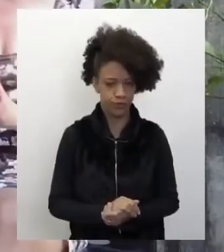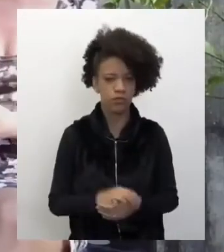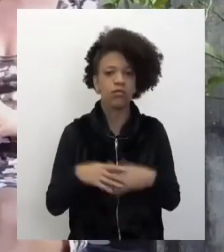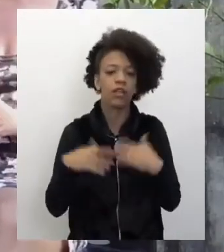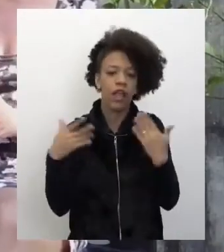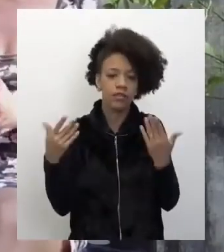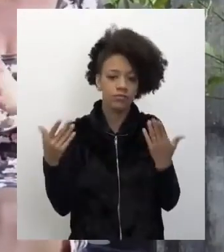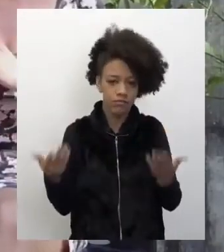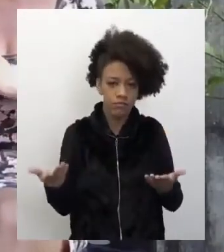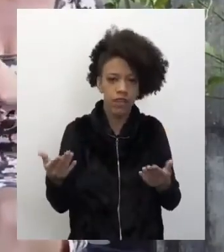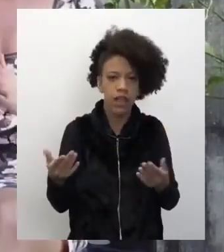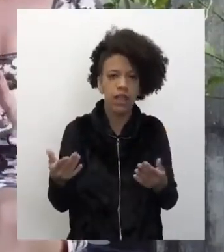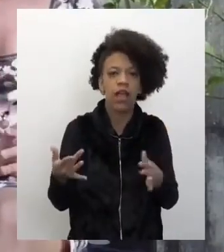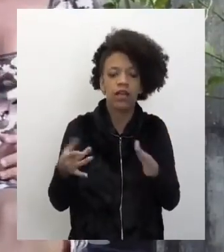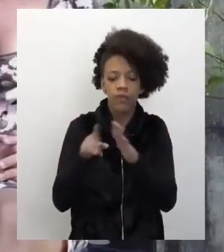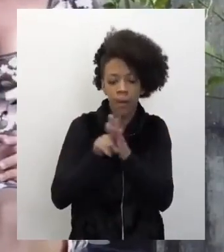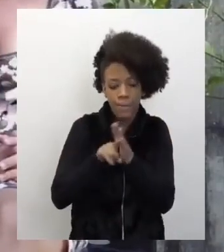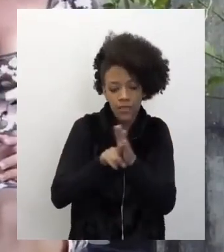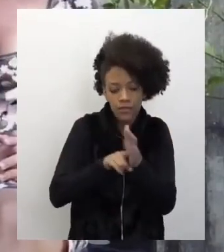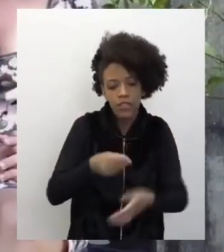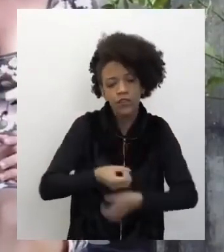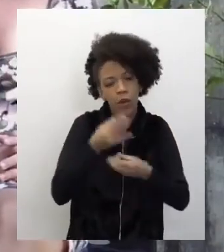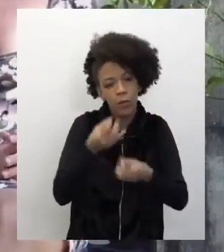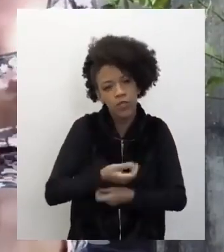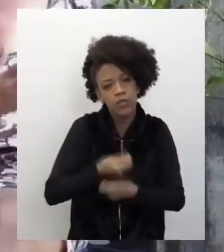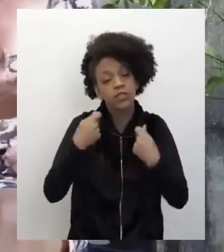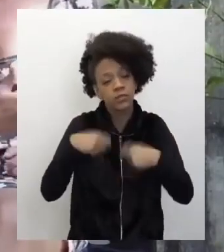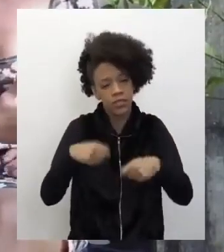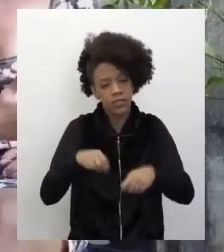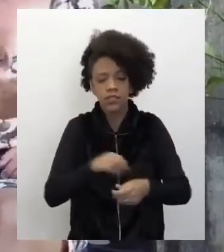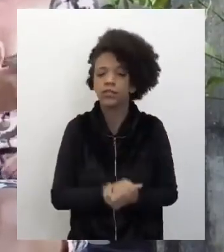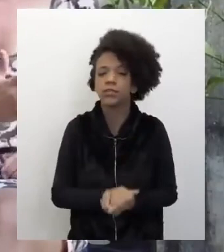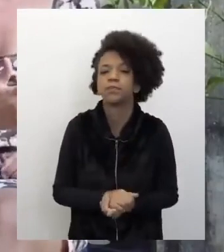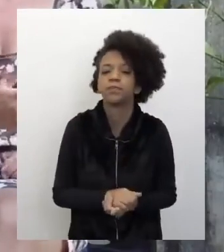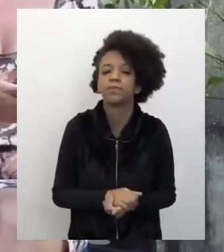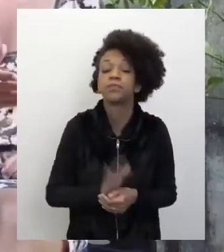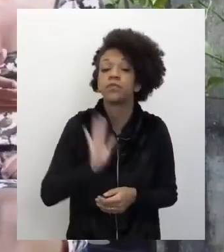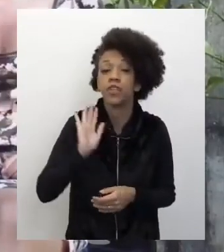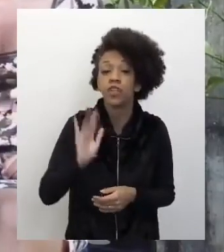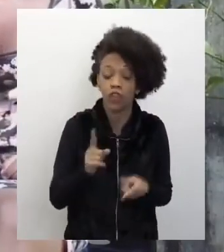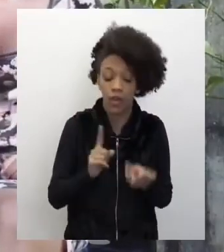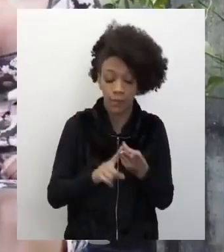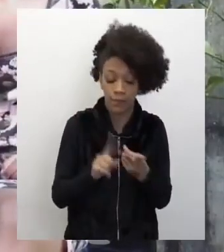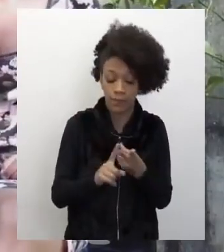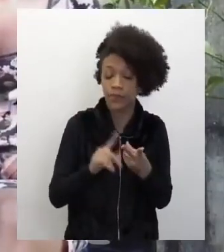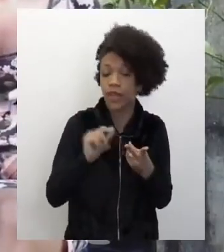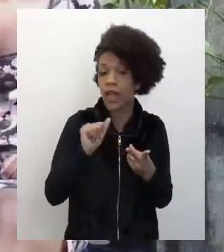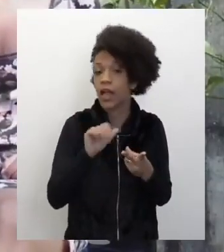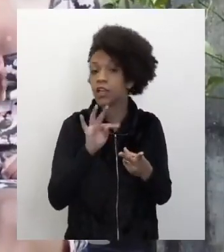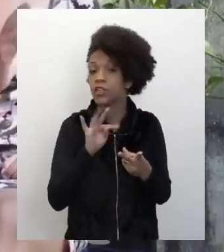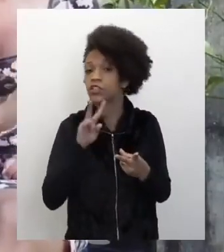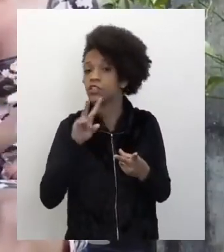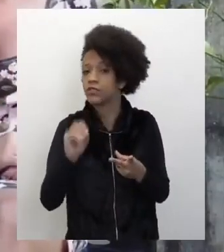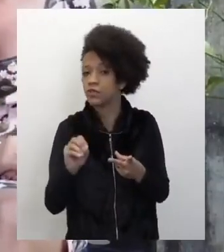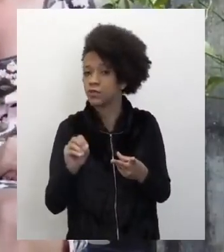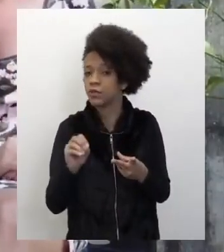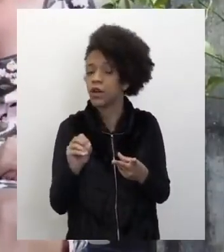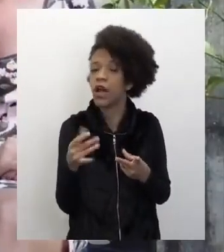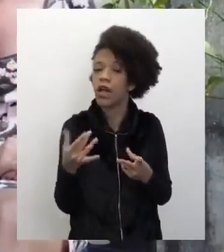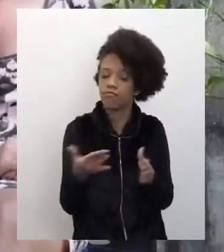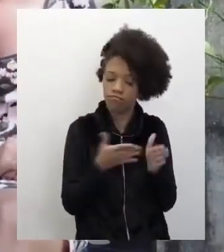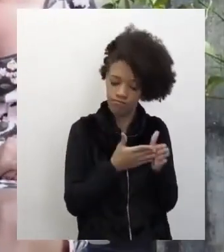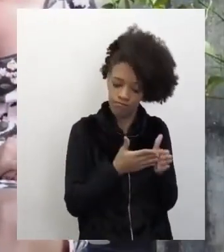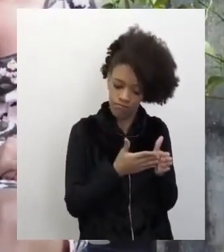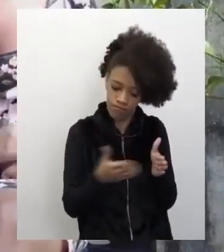obtém os dados necessários para fazer as imagens. Já os satélites com sensores ativos passam por um